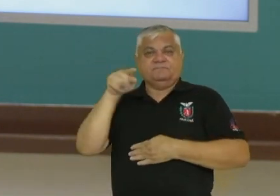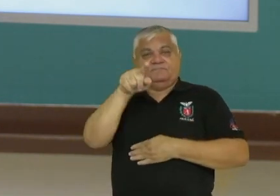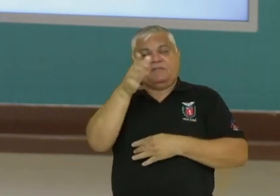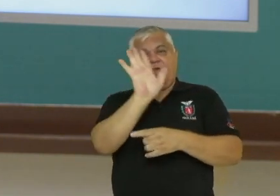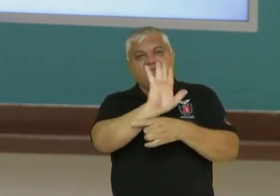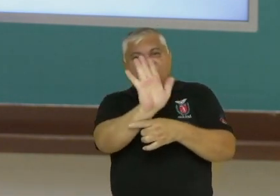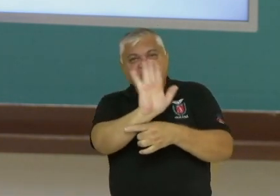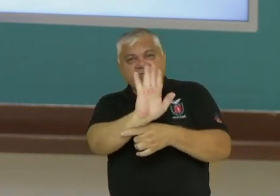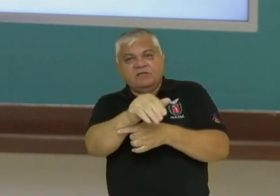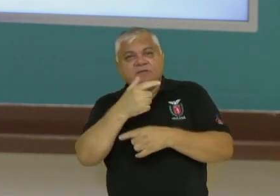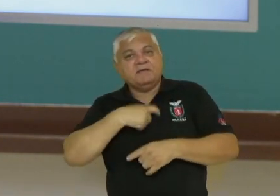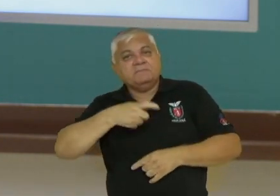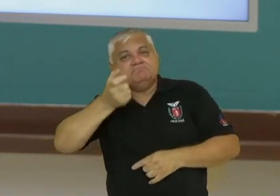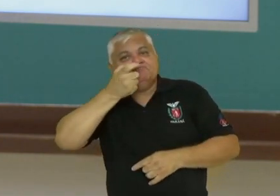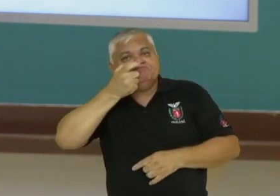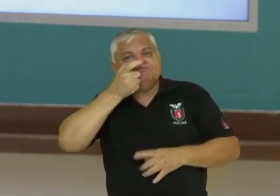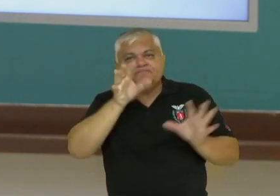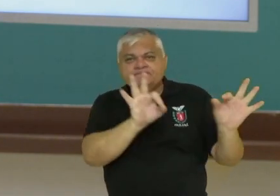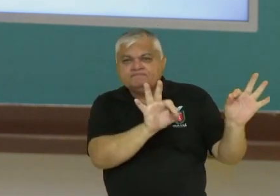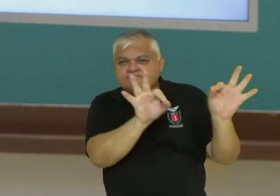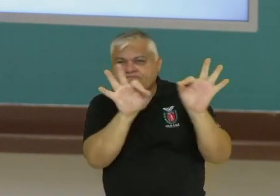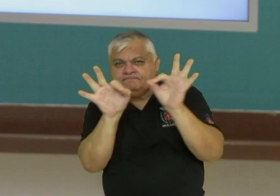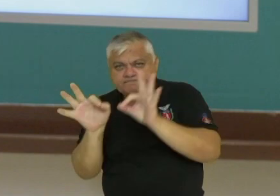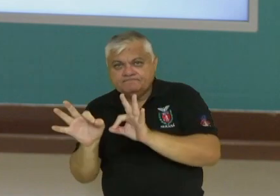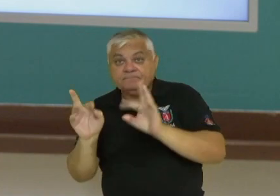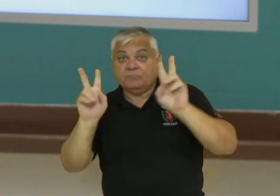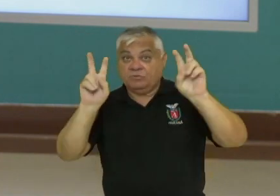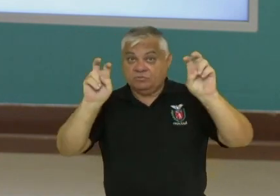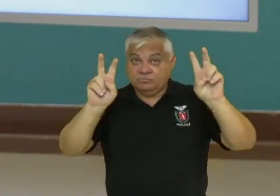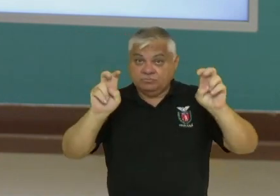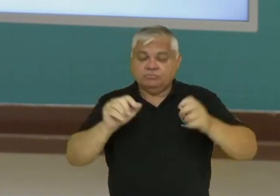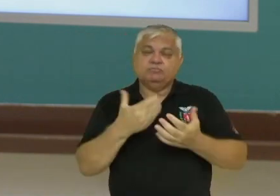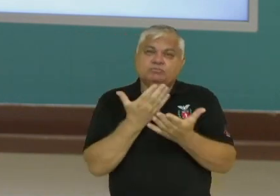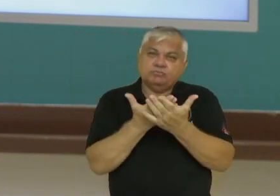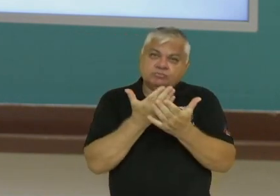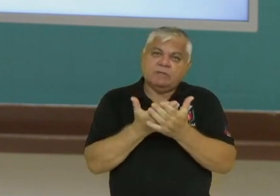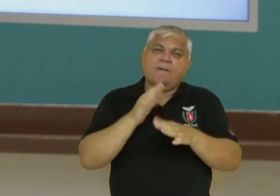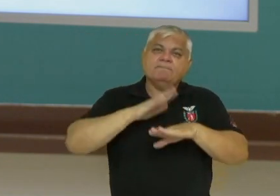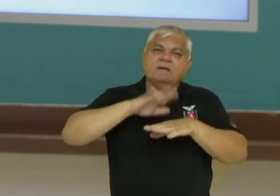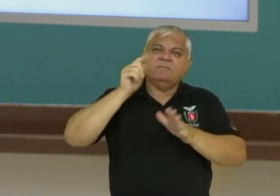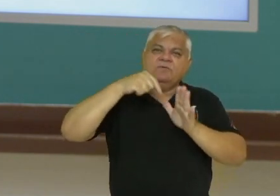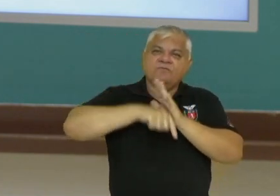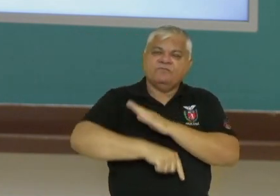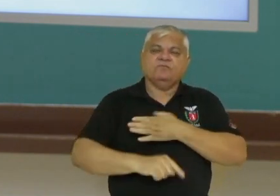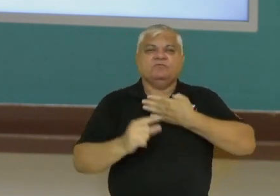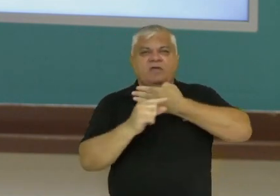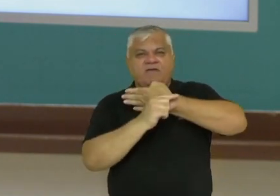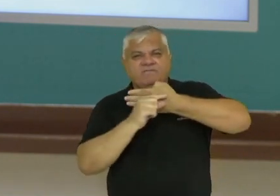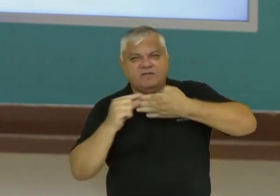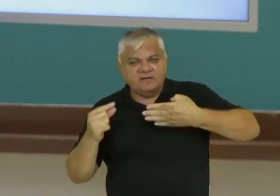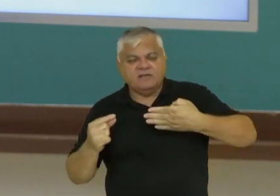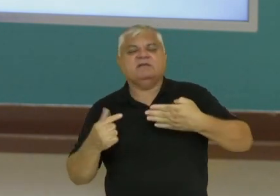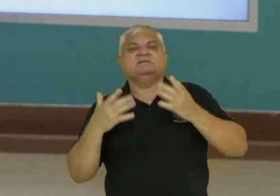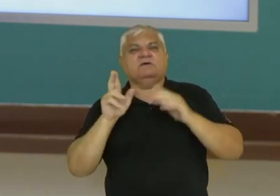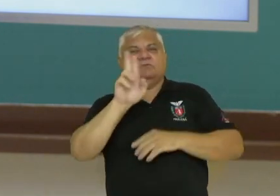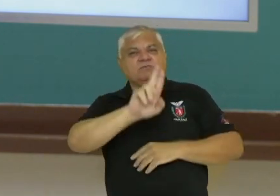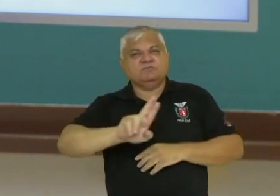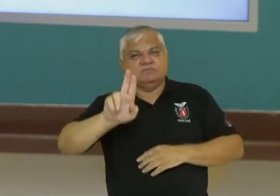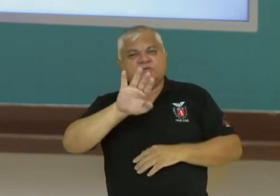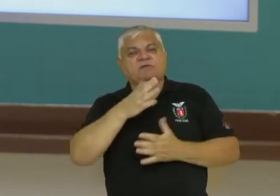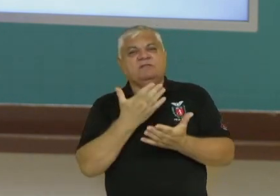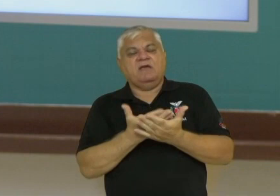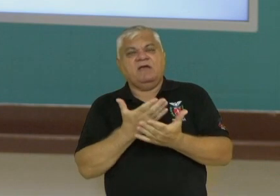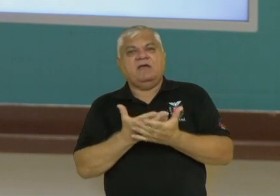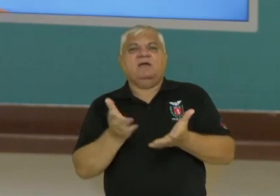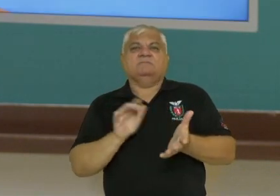vídeo, se vocês quiserem se interessar um pouquinho mais pelo assunto, estudar um pouquinho mais. as referências que nós utilizamos na aula